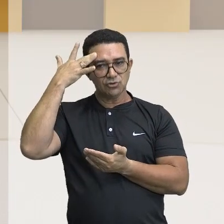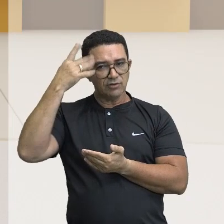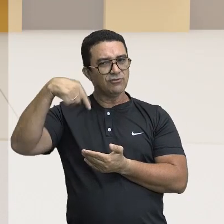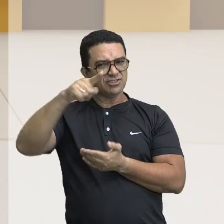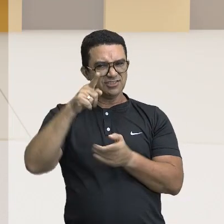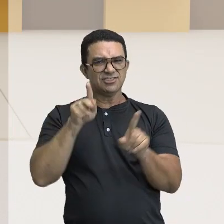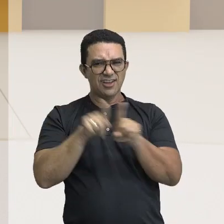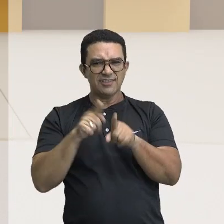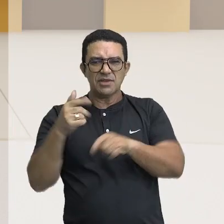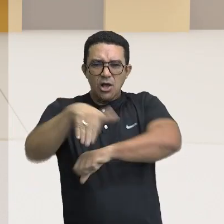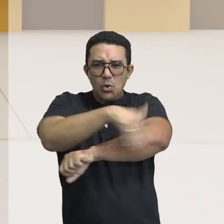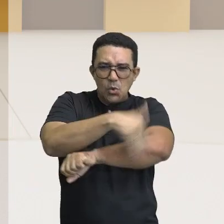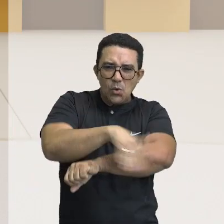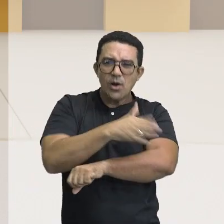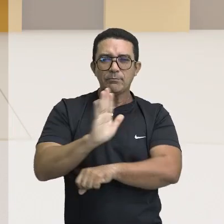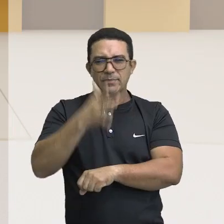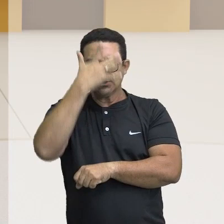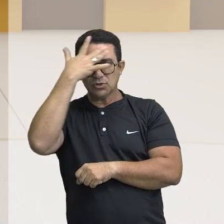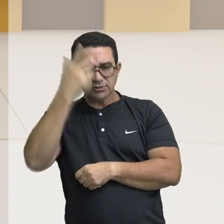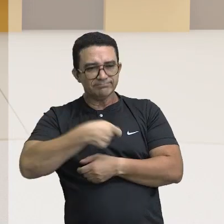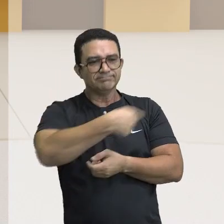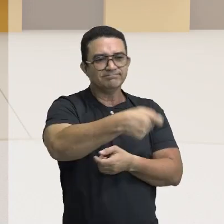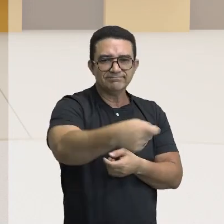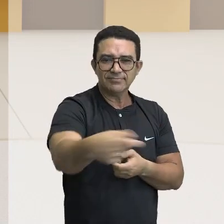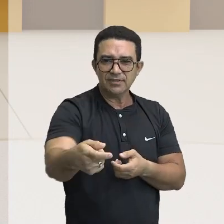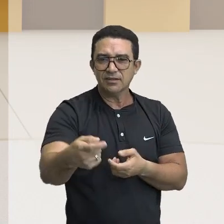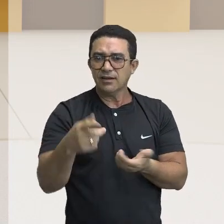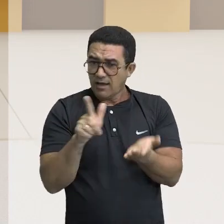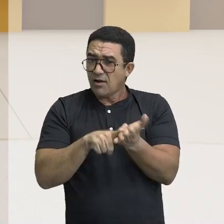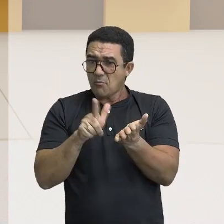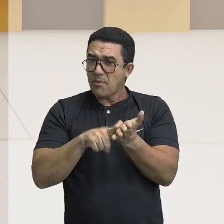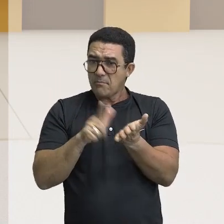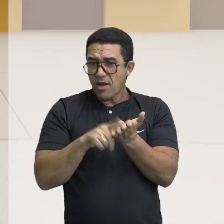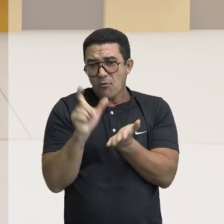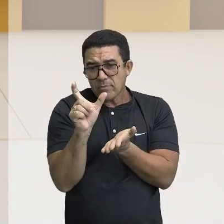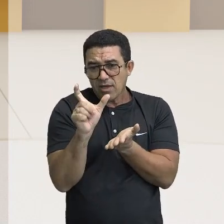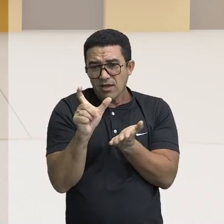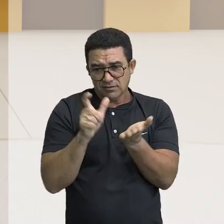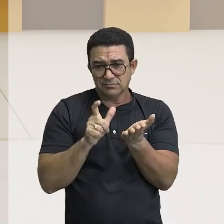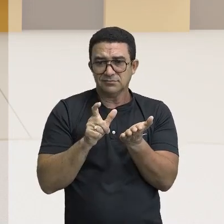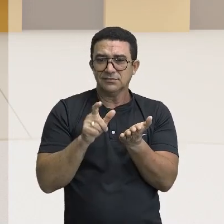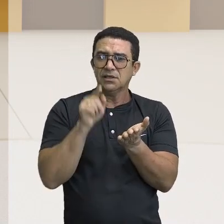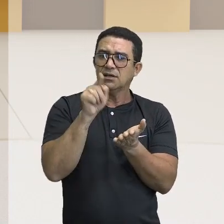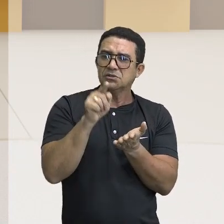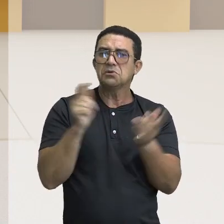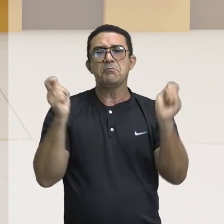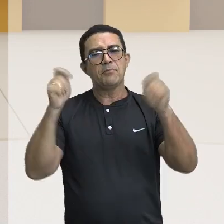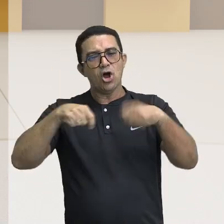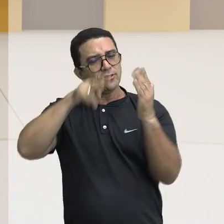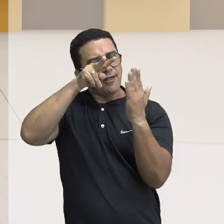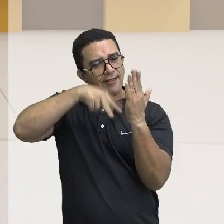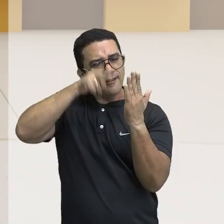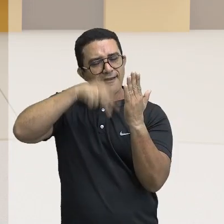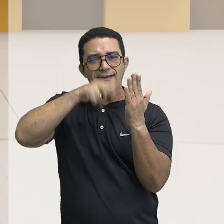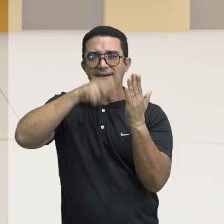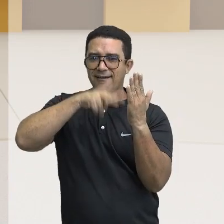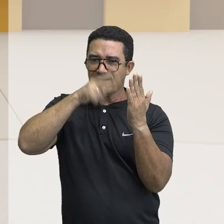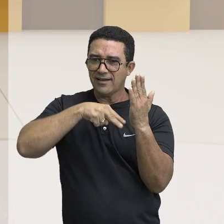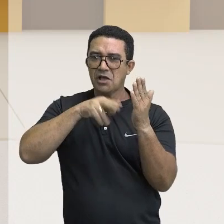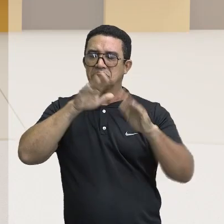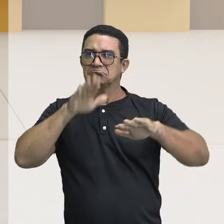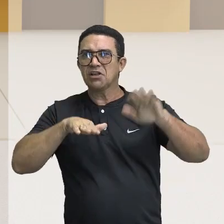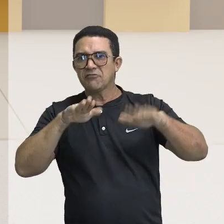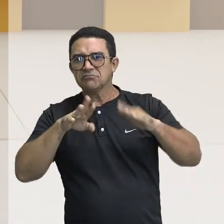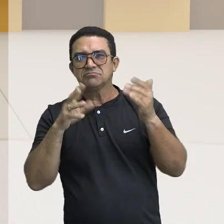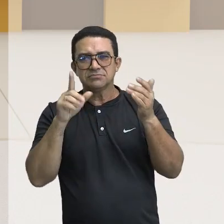receberam um panfleto alguma vez, e o que tem lá no panfleto? É um papelzinho pequeno que você pode ler, geralmente tem